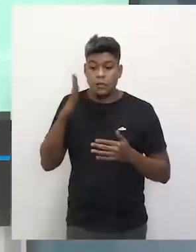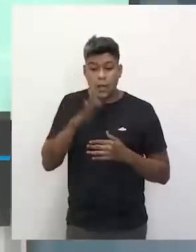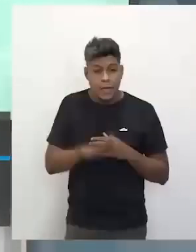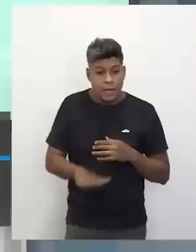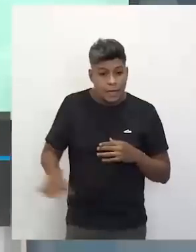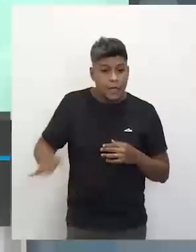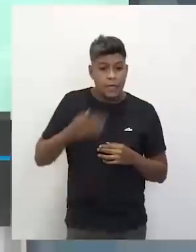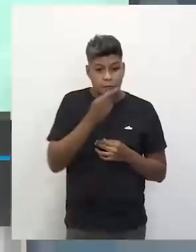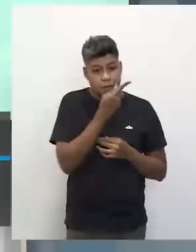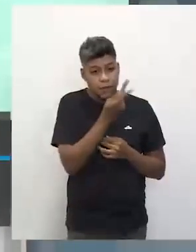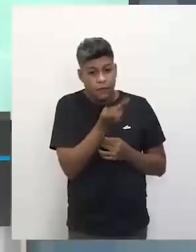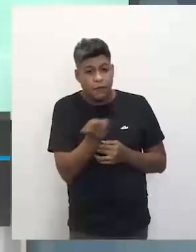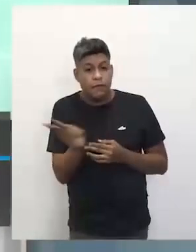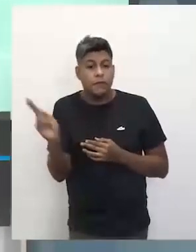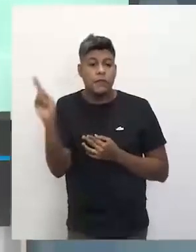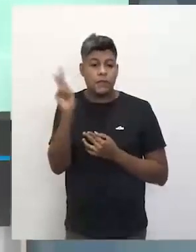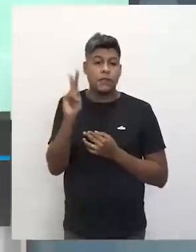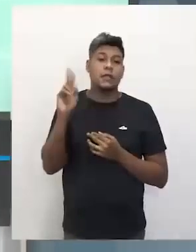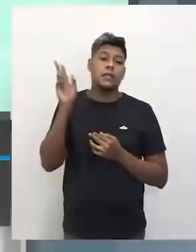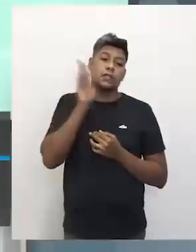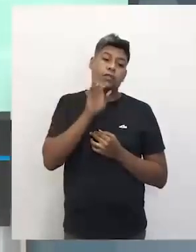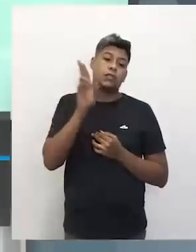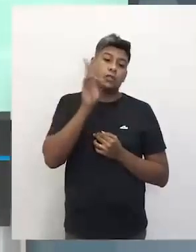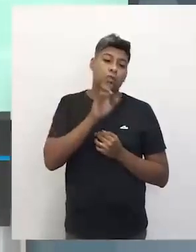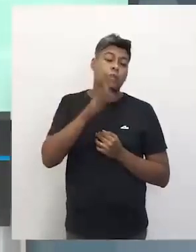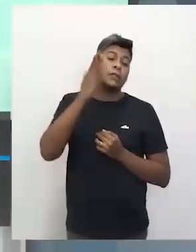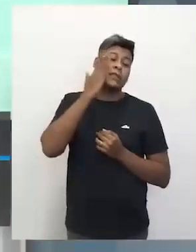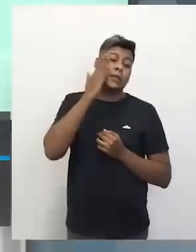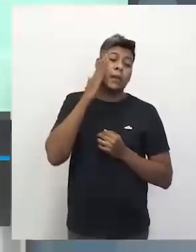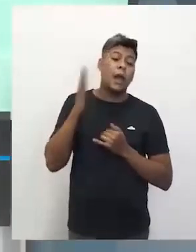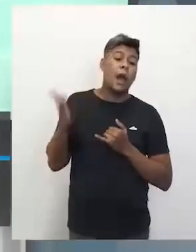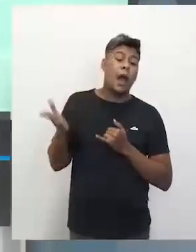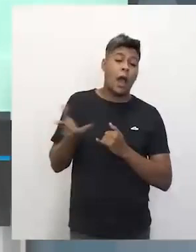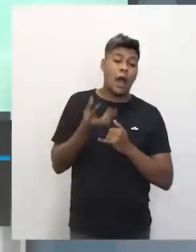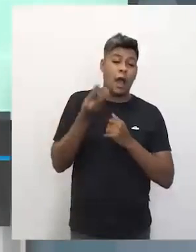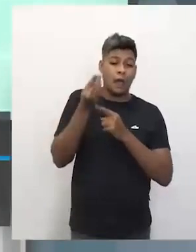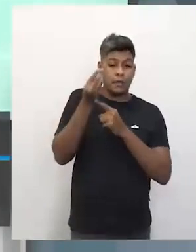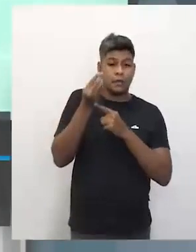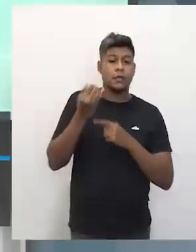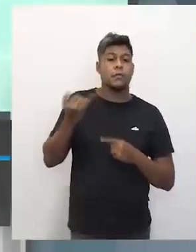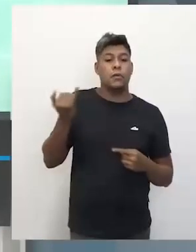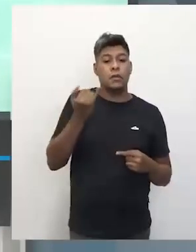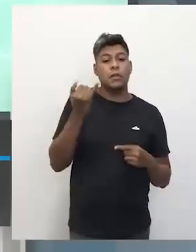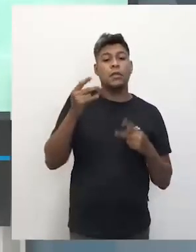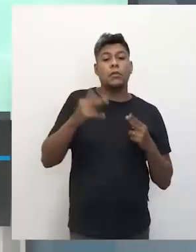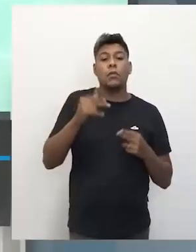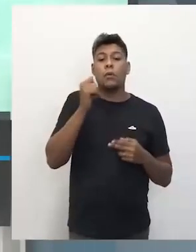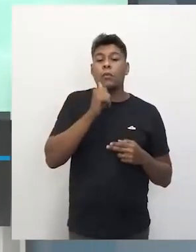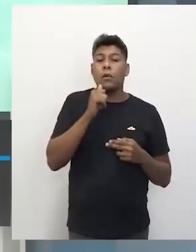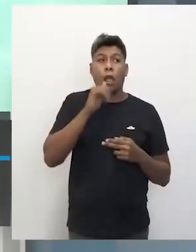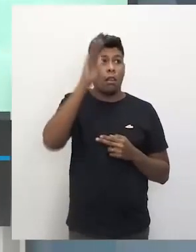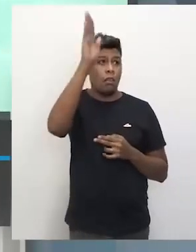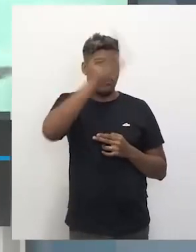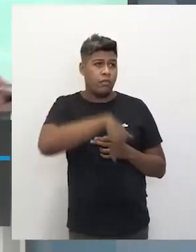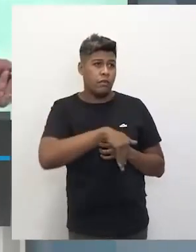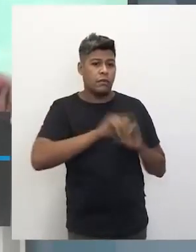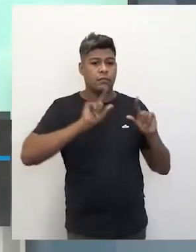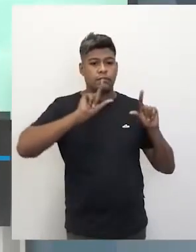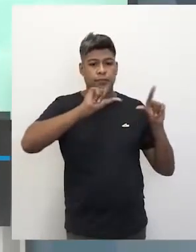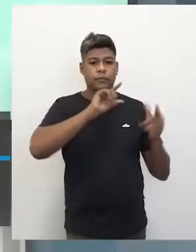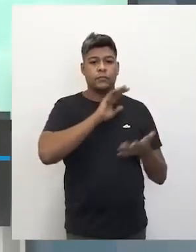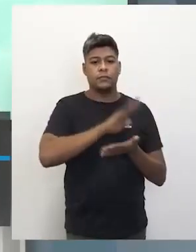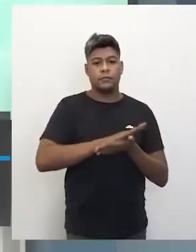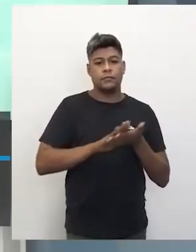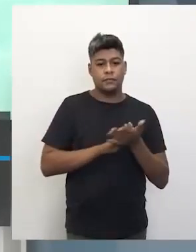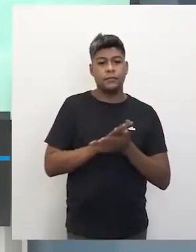ela visita um museu e ela conhece a história da obra, ela sabe que arte é importante, ela não vai fazer que nem a mulher falar, tira essa coisa feia da minha parede.